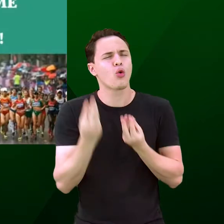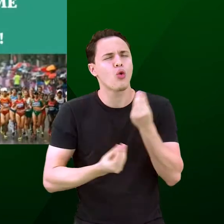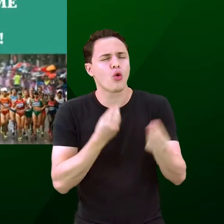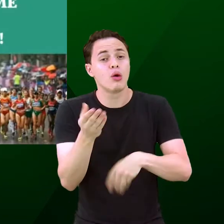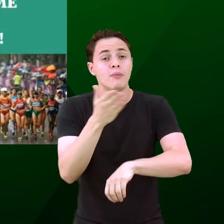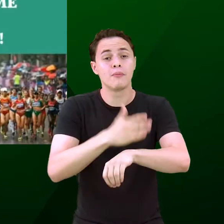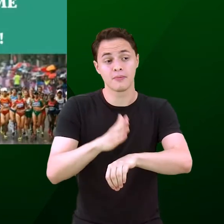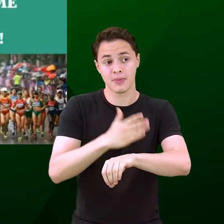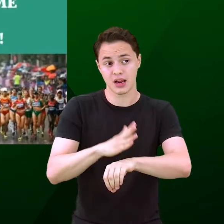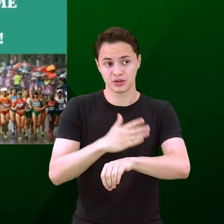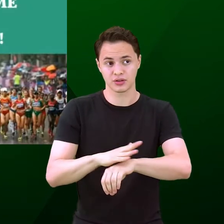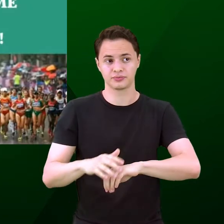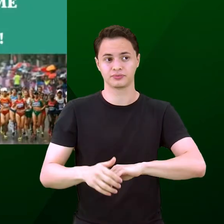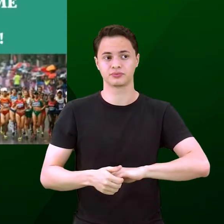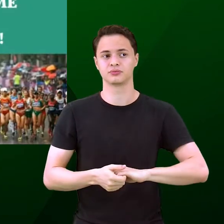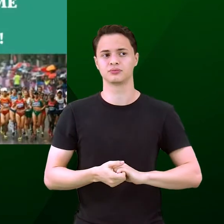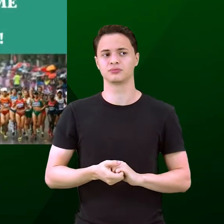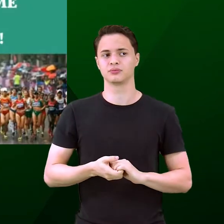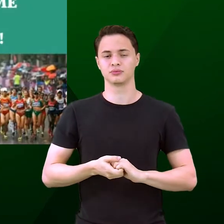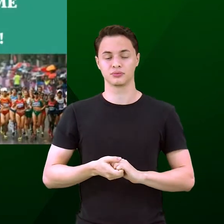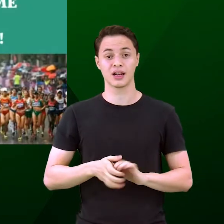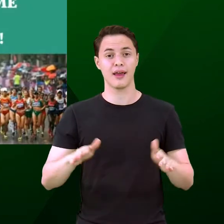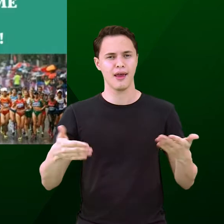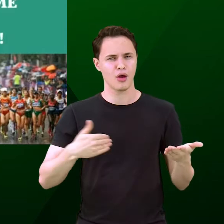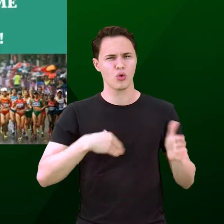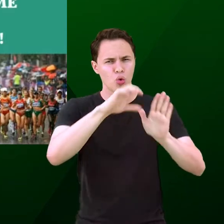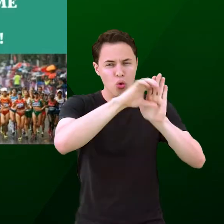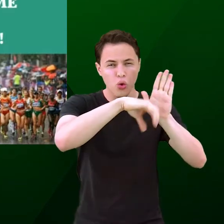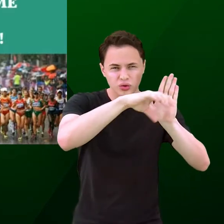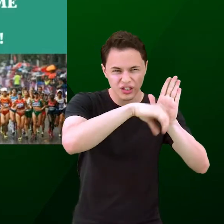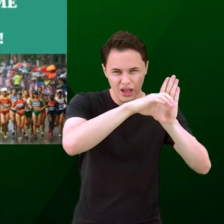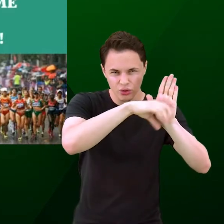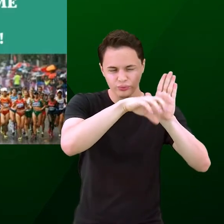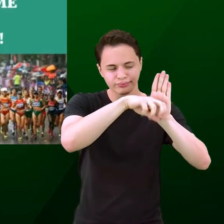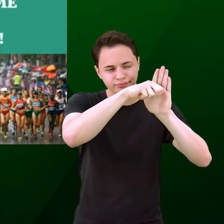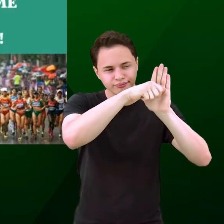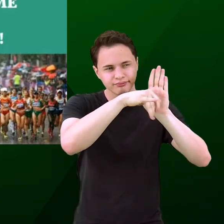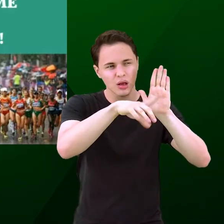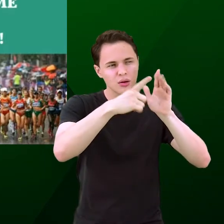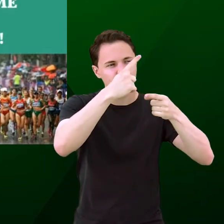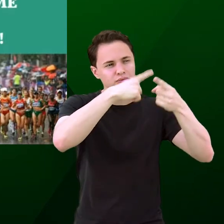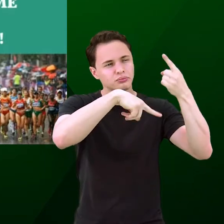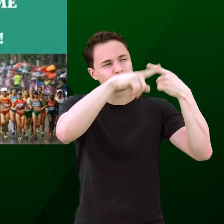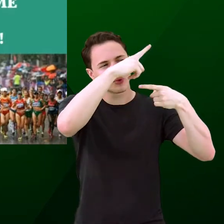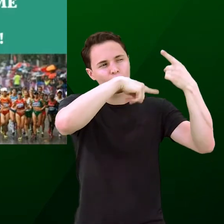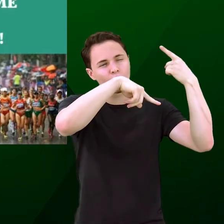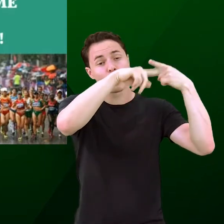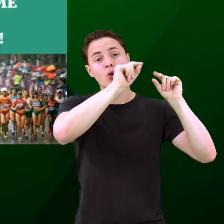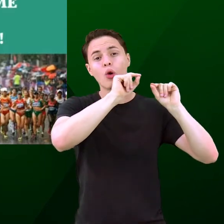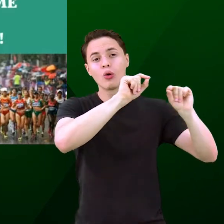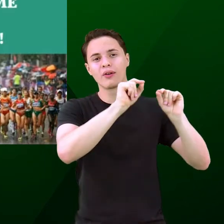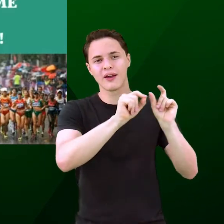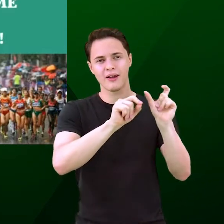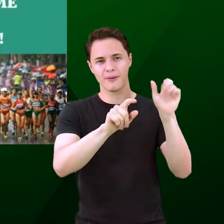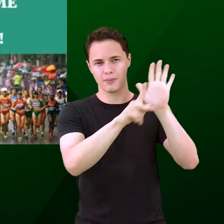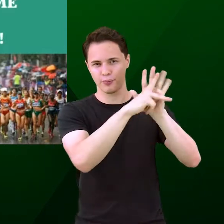Então aí o pessoal também se engana, vai sair para correr, faz todo dia a mesma coisa, vê que não tem uma evolução em cima disso.